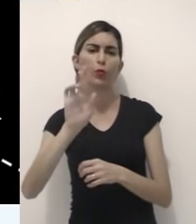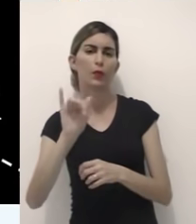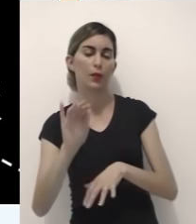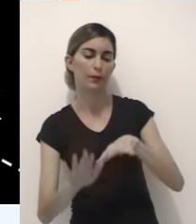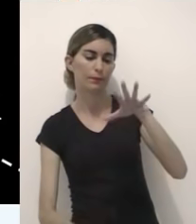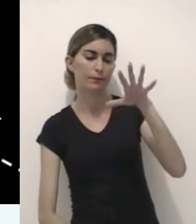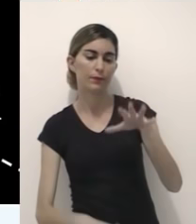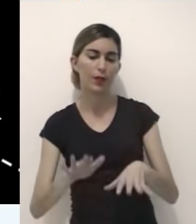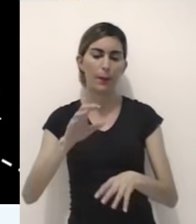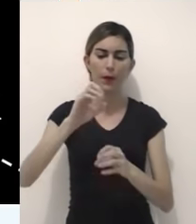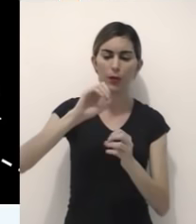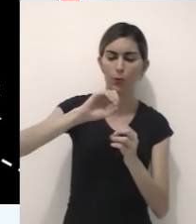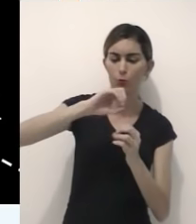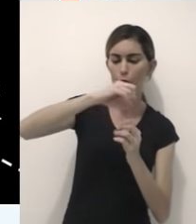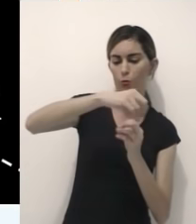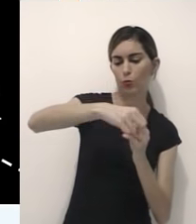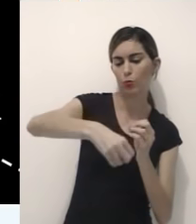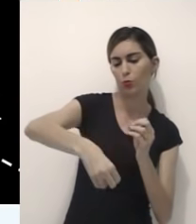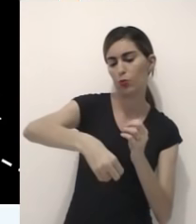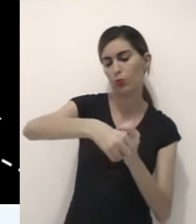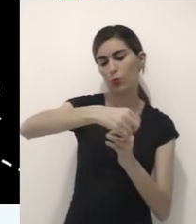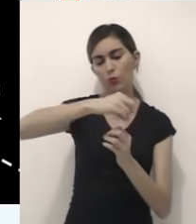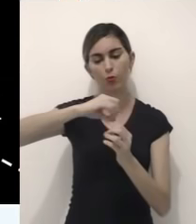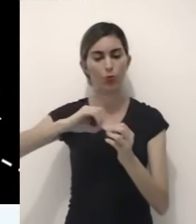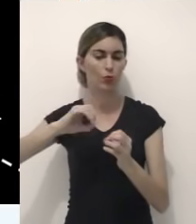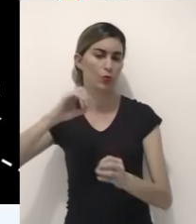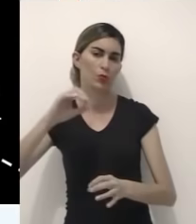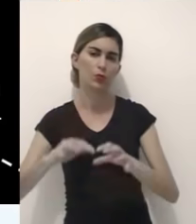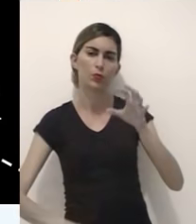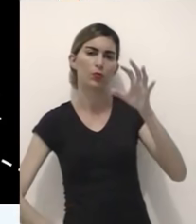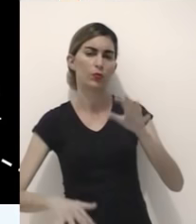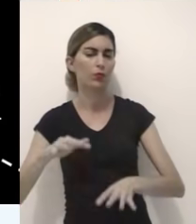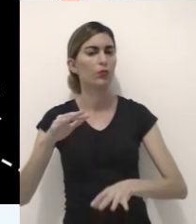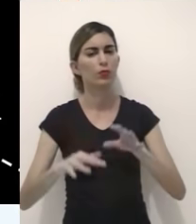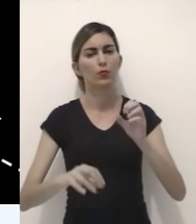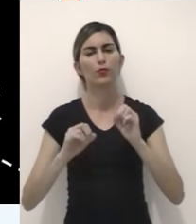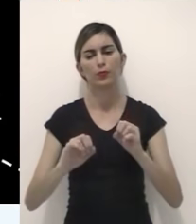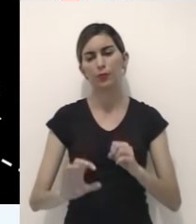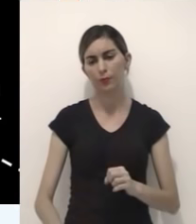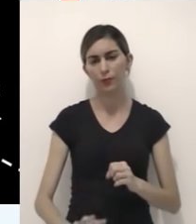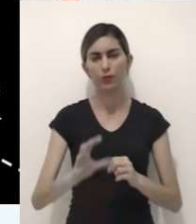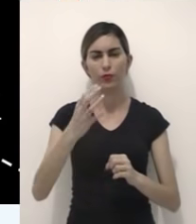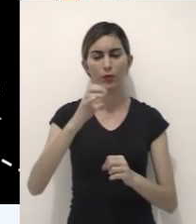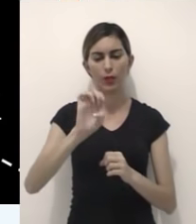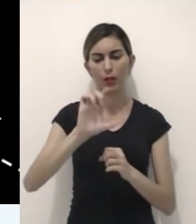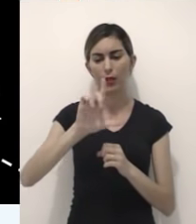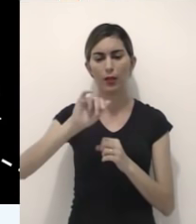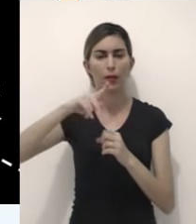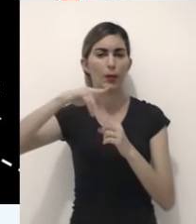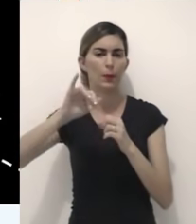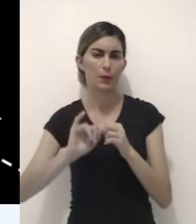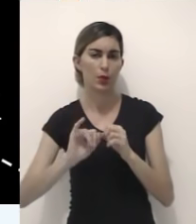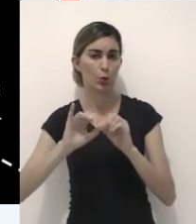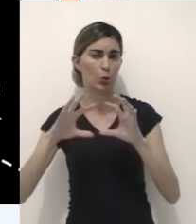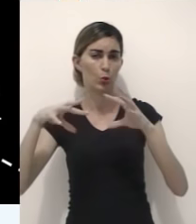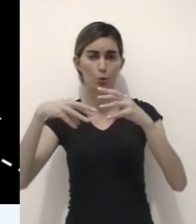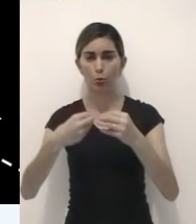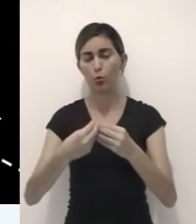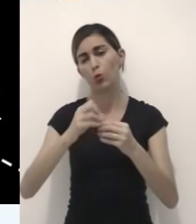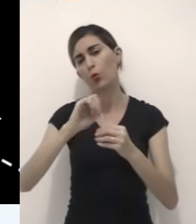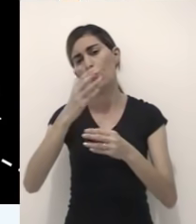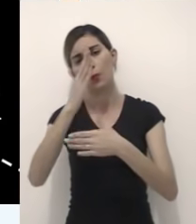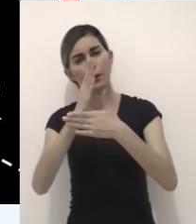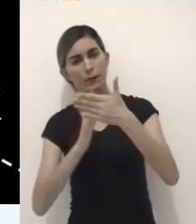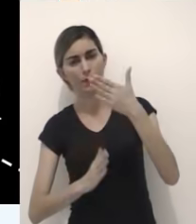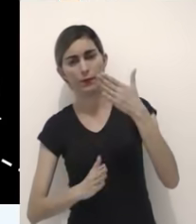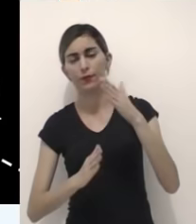umbra. Dependendo da posição que a Lua estiver, pode acontecer um eclipse parcial